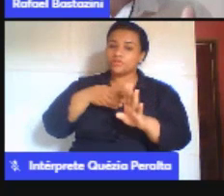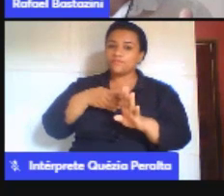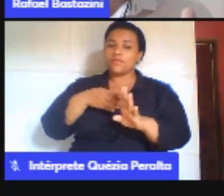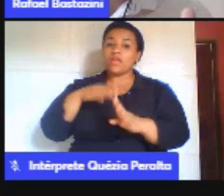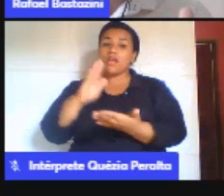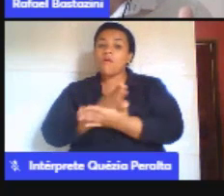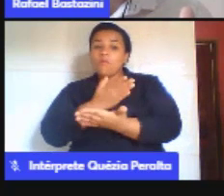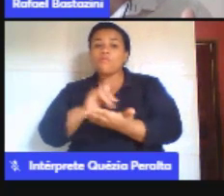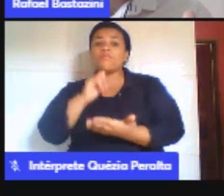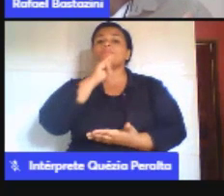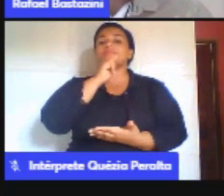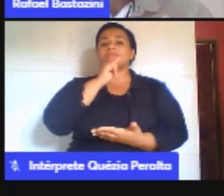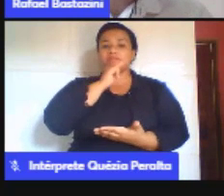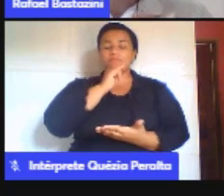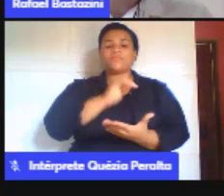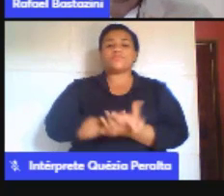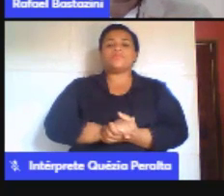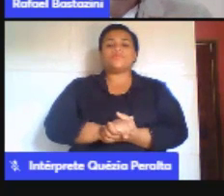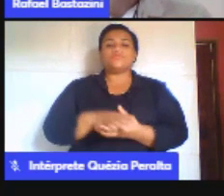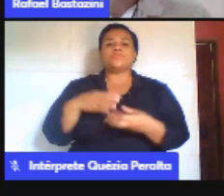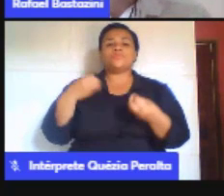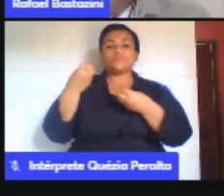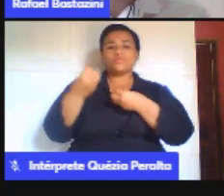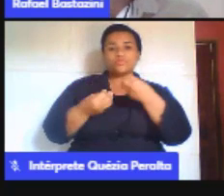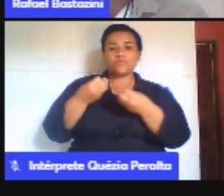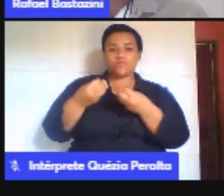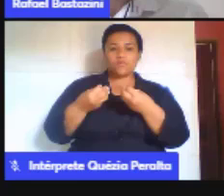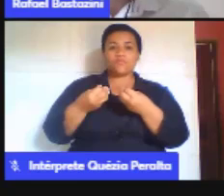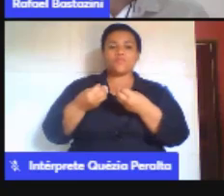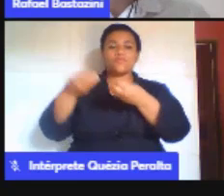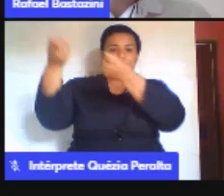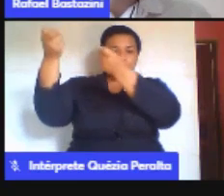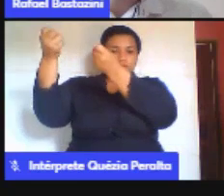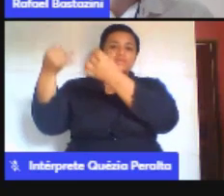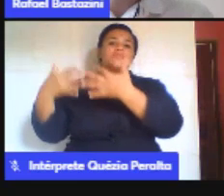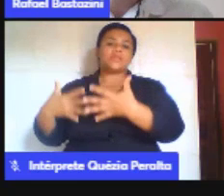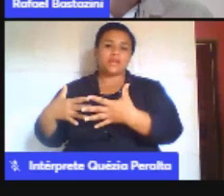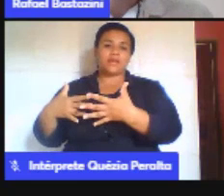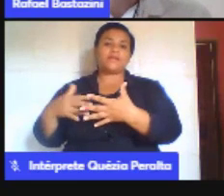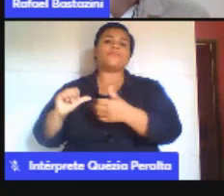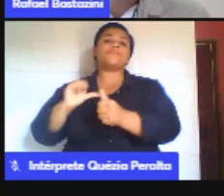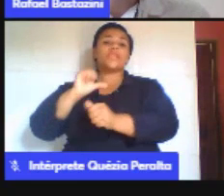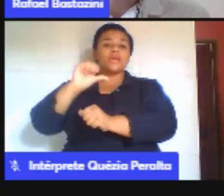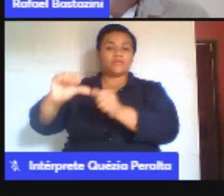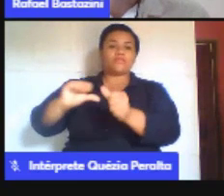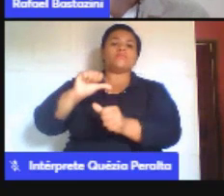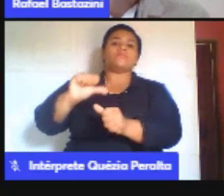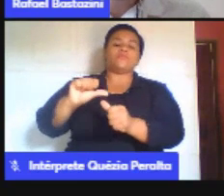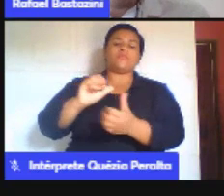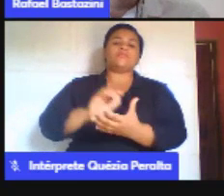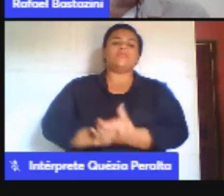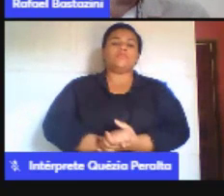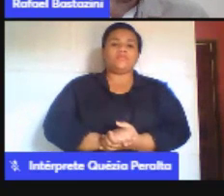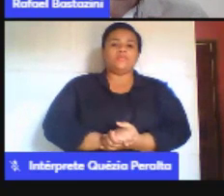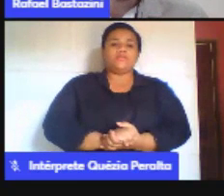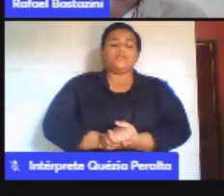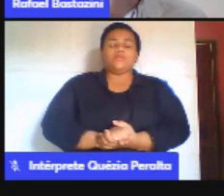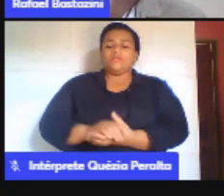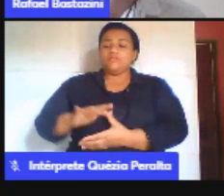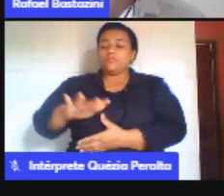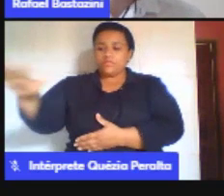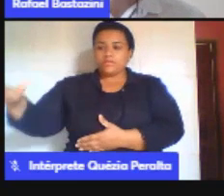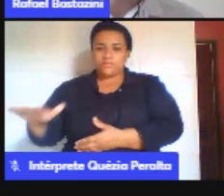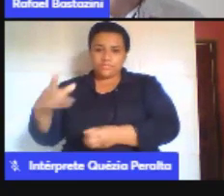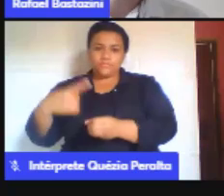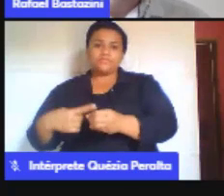que ela pode ser uma base explicativa e de interpretação da realidade urbana de Campo